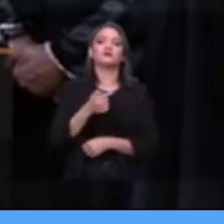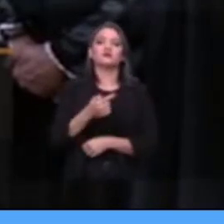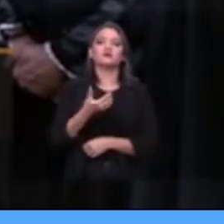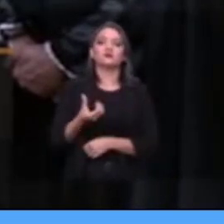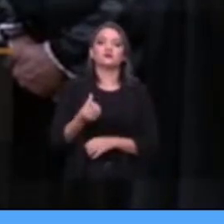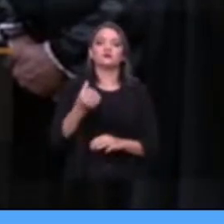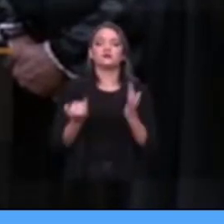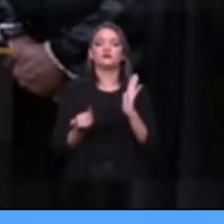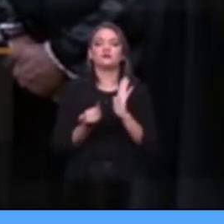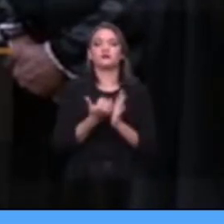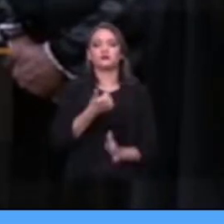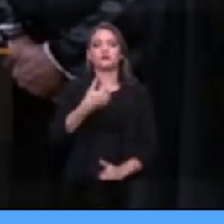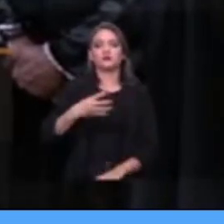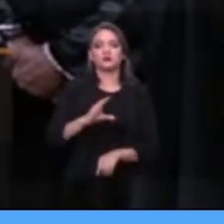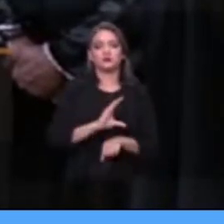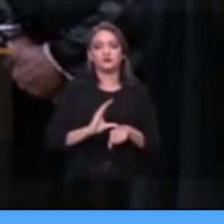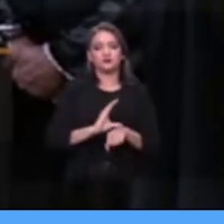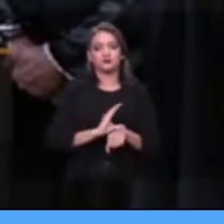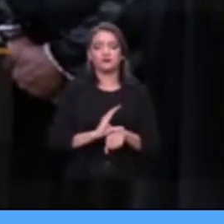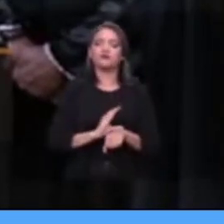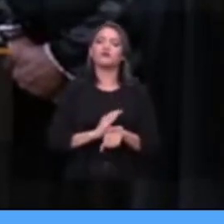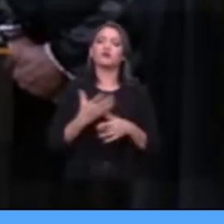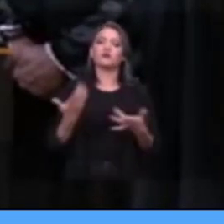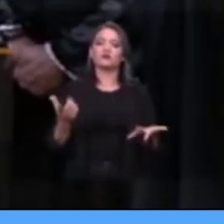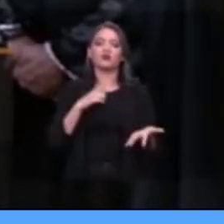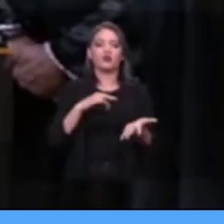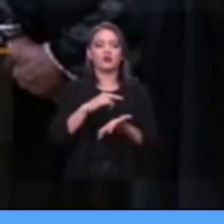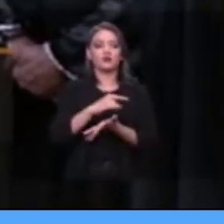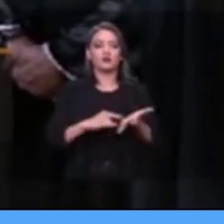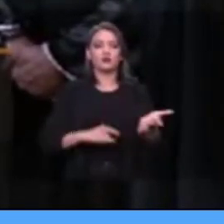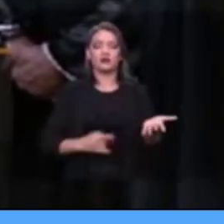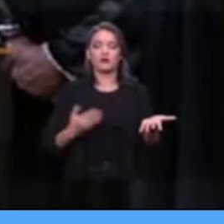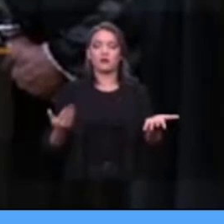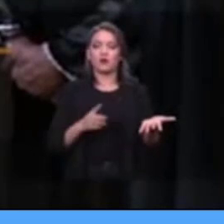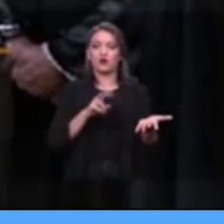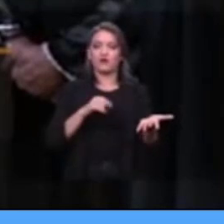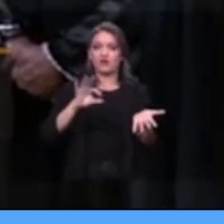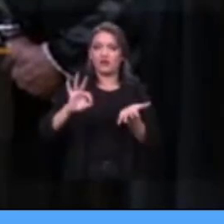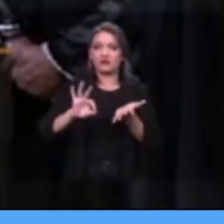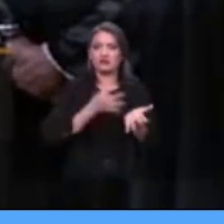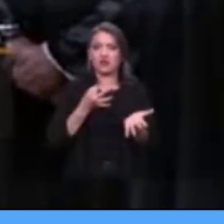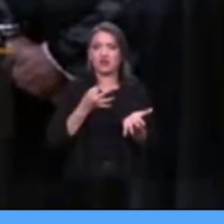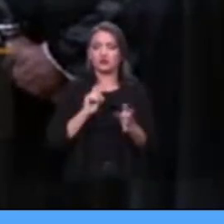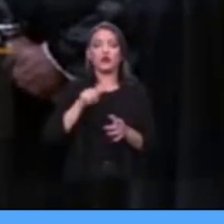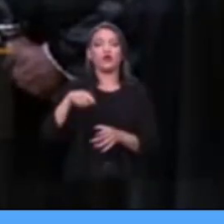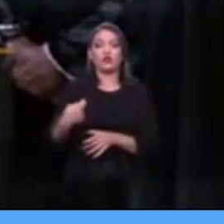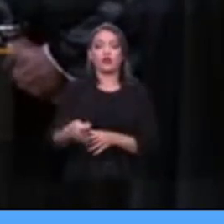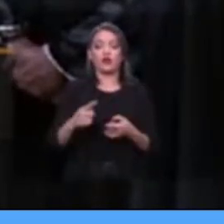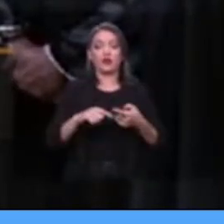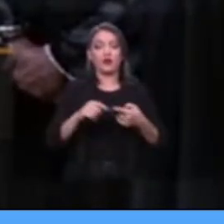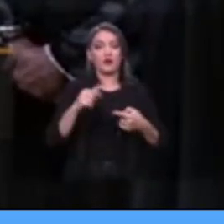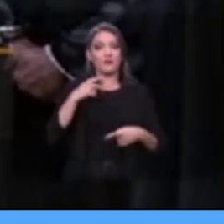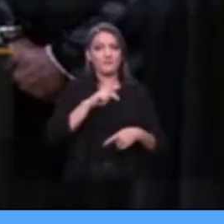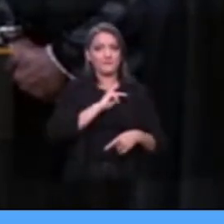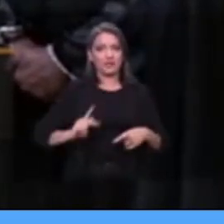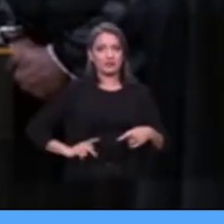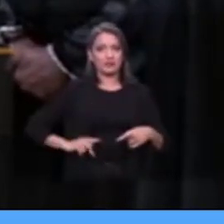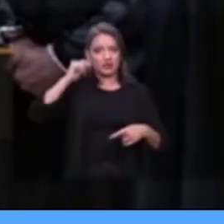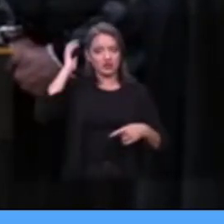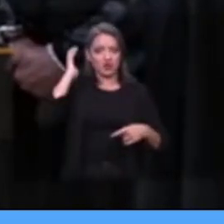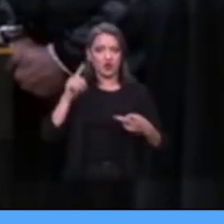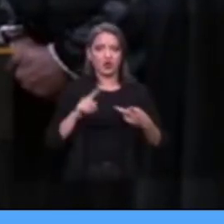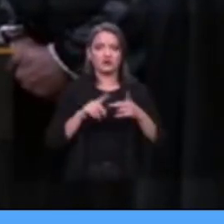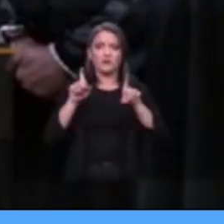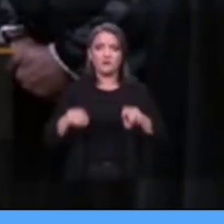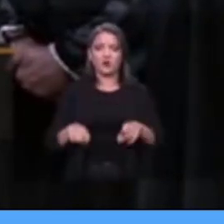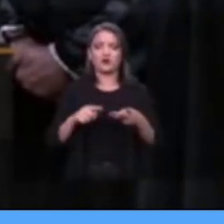Federal. Para constar, lavrou-se este termo, que vai assinado pela senhora presidente, pelo empossado, pelos demais membros